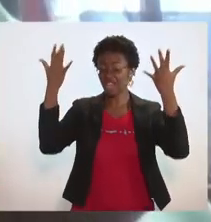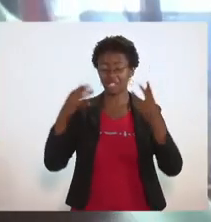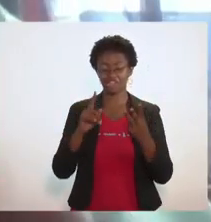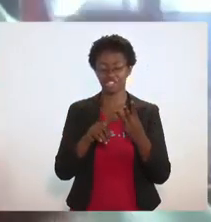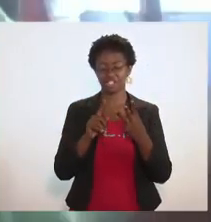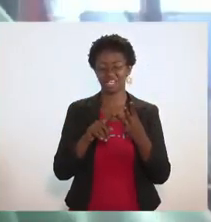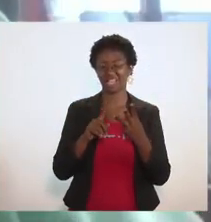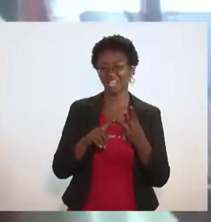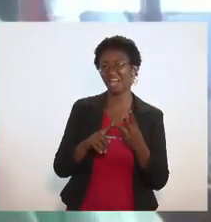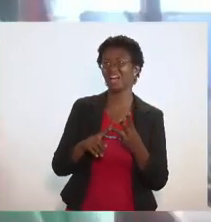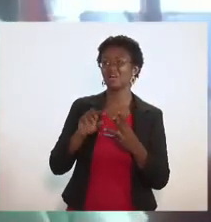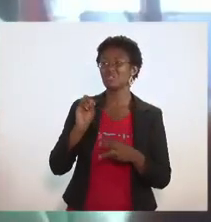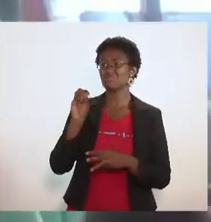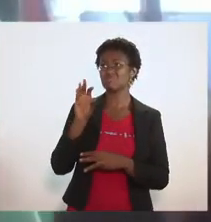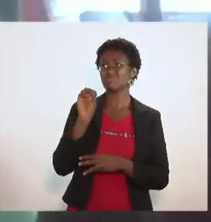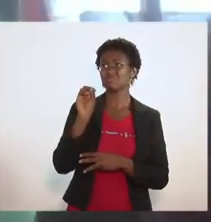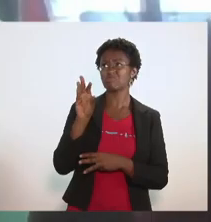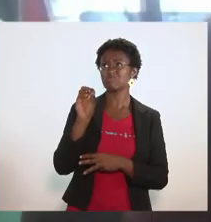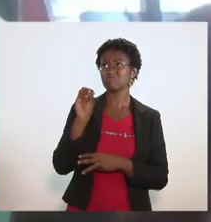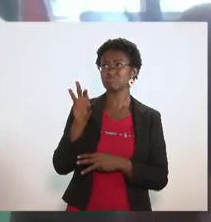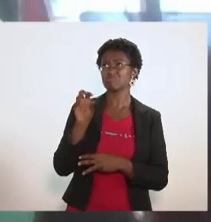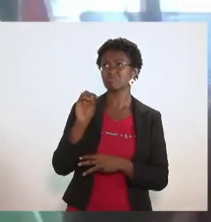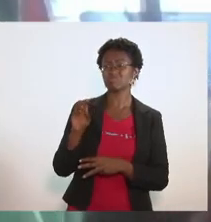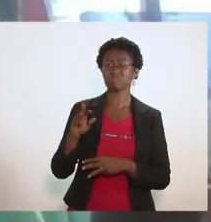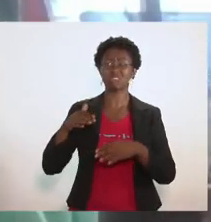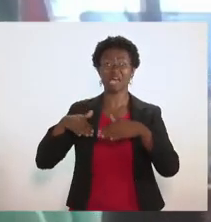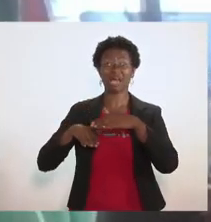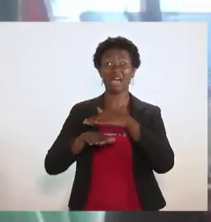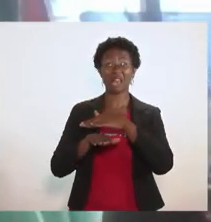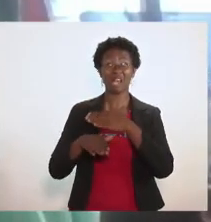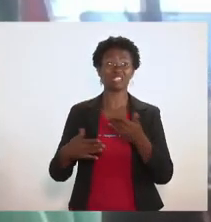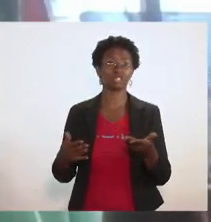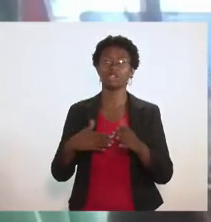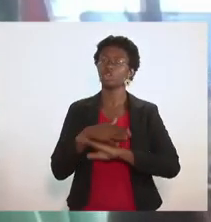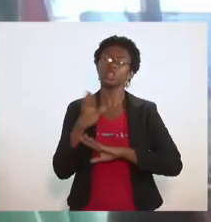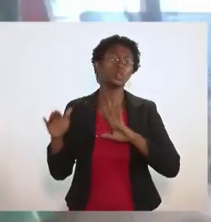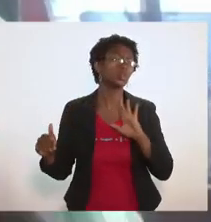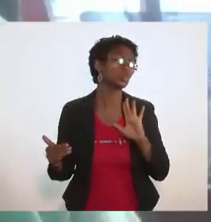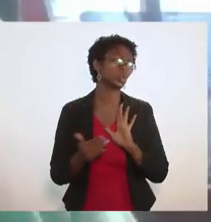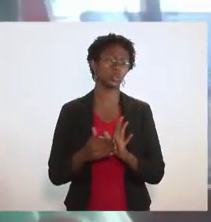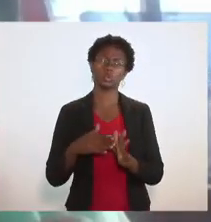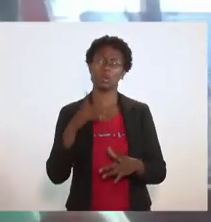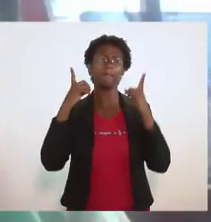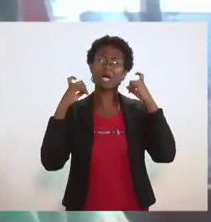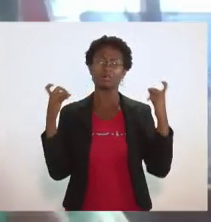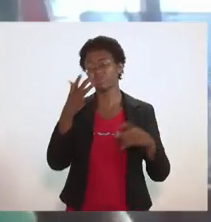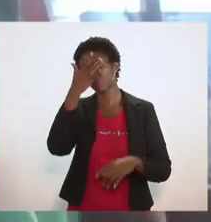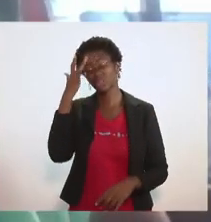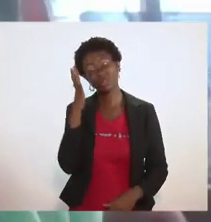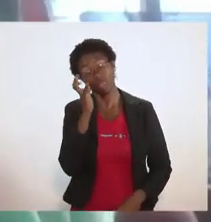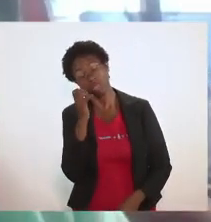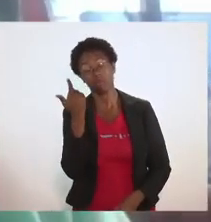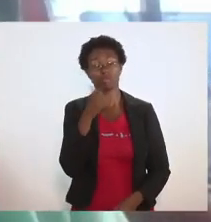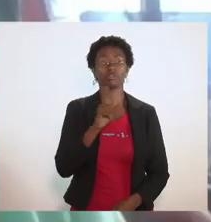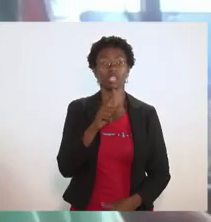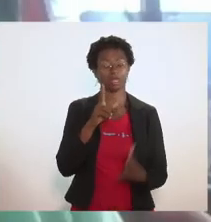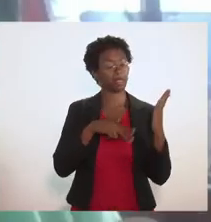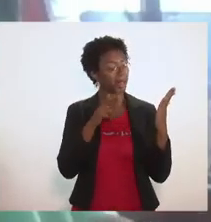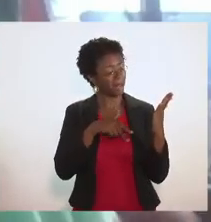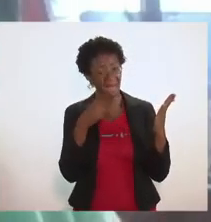tempo, uma das coisas que mais inferniza a população é o barulho. Barulho do trânsito, barulho de